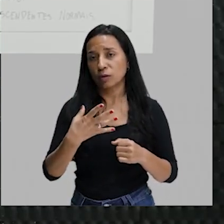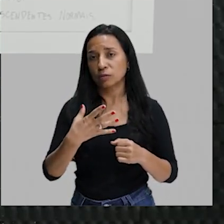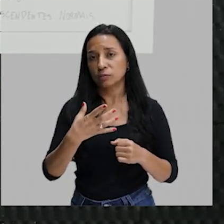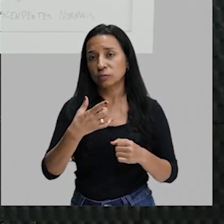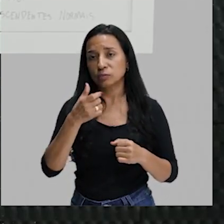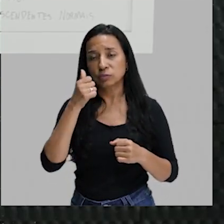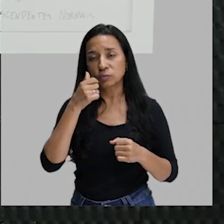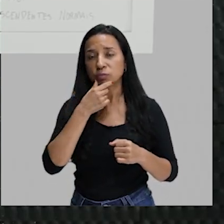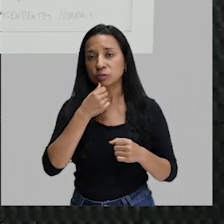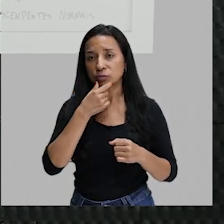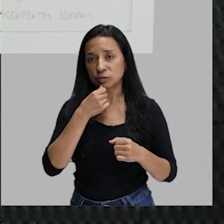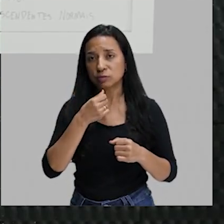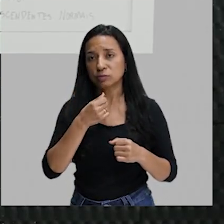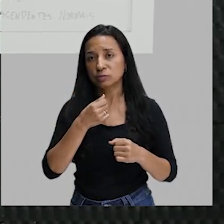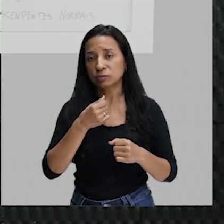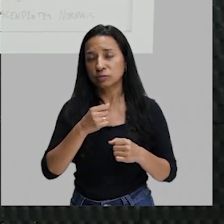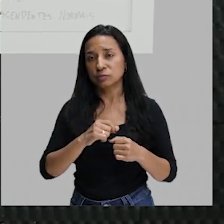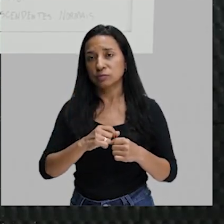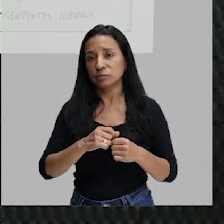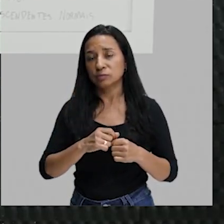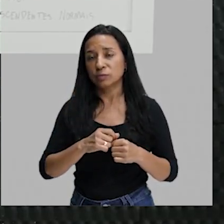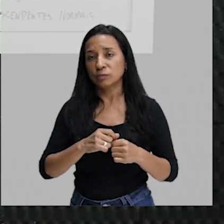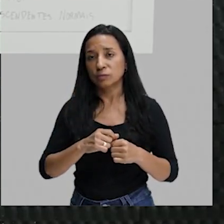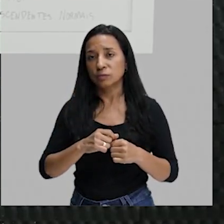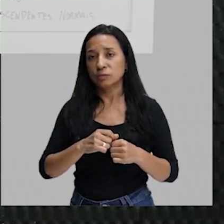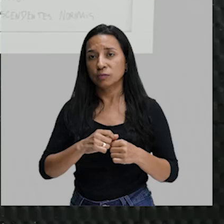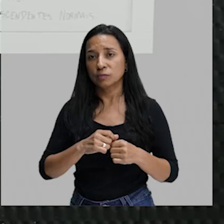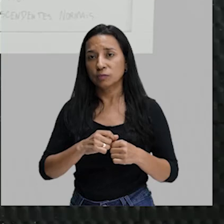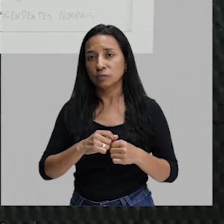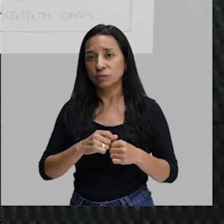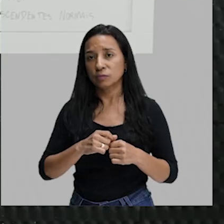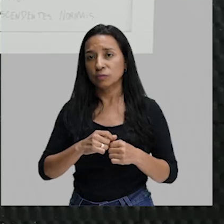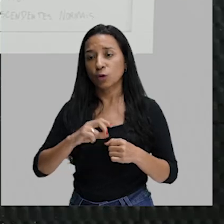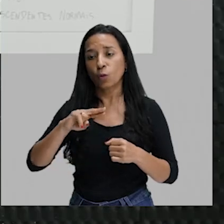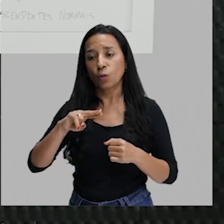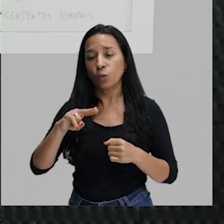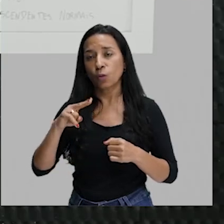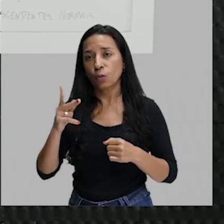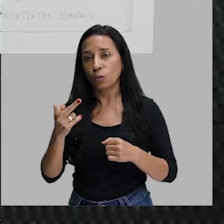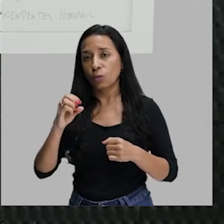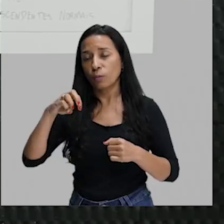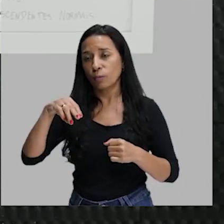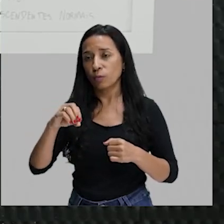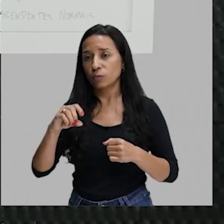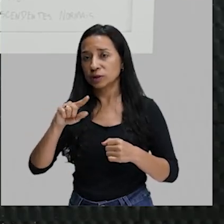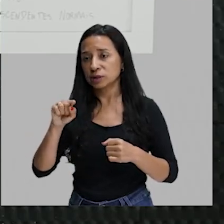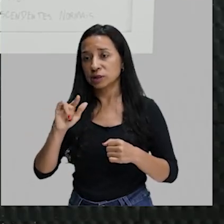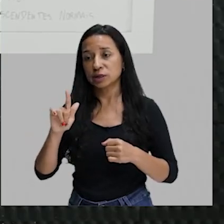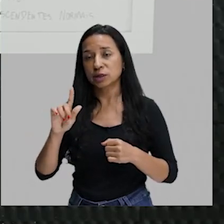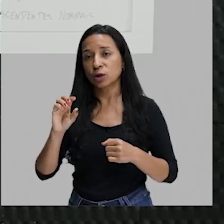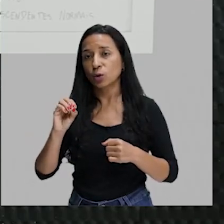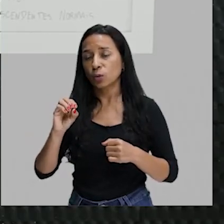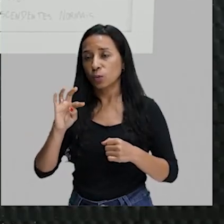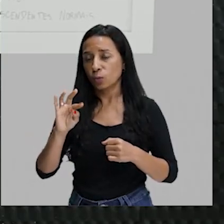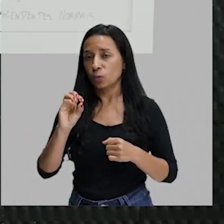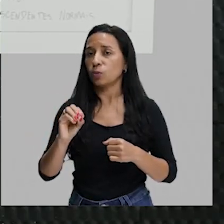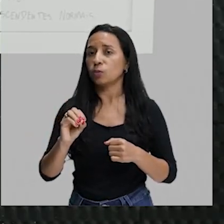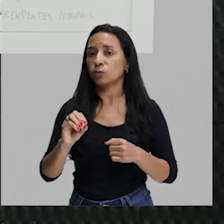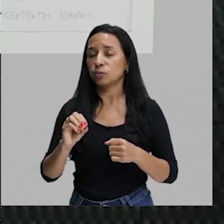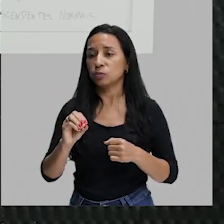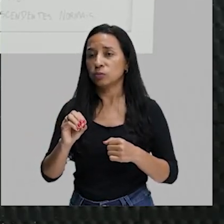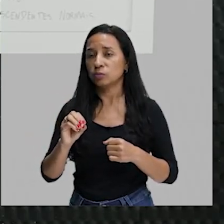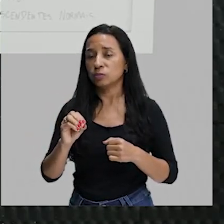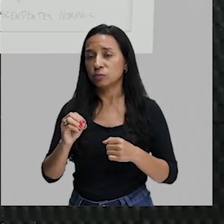masculino? Ele é heterozigoto? Não. Ele é homozigoto. Então, só o número 4 já elimina